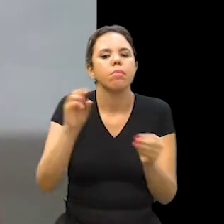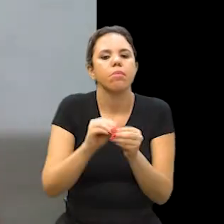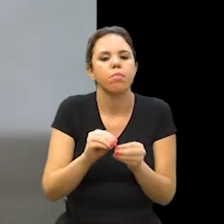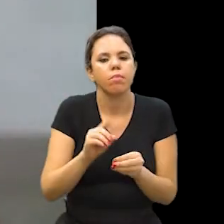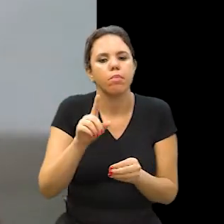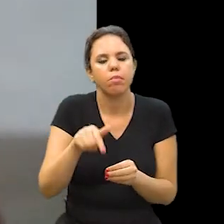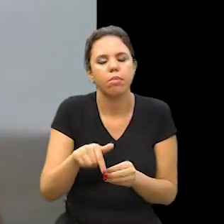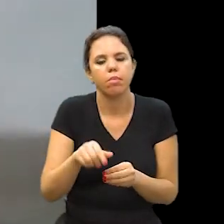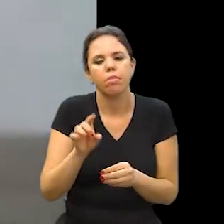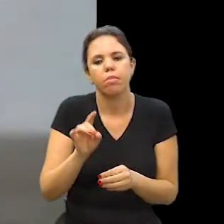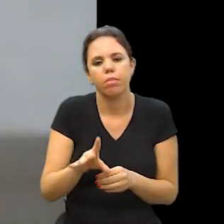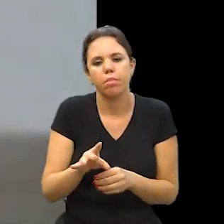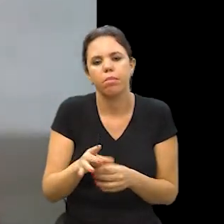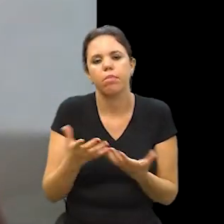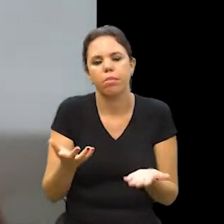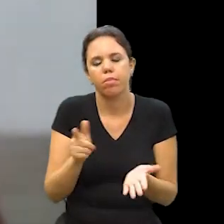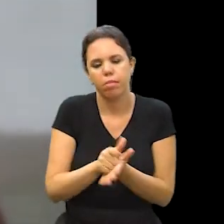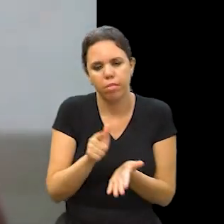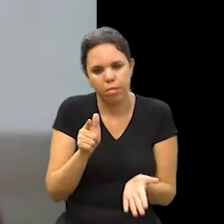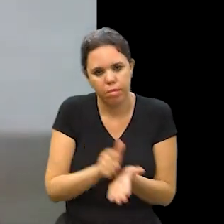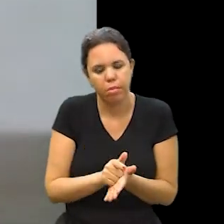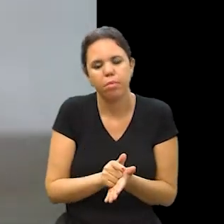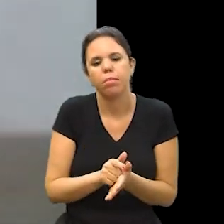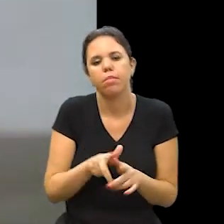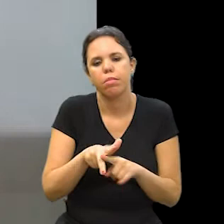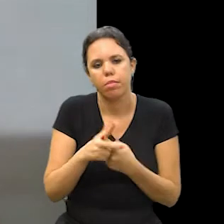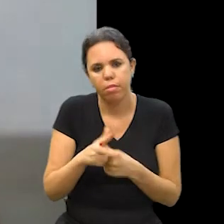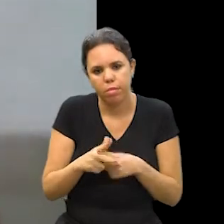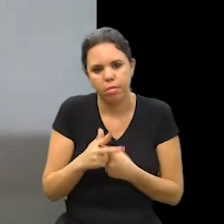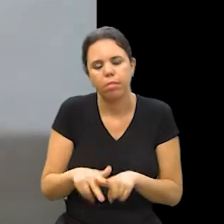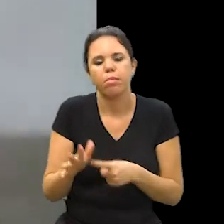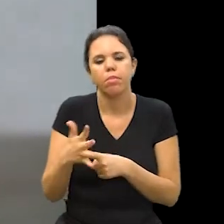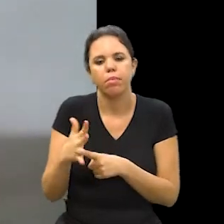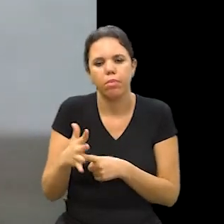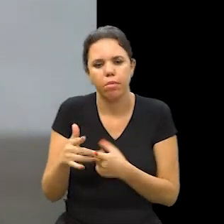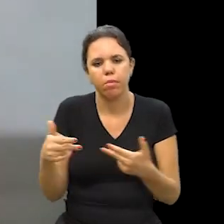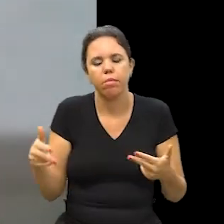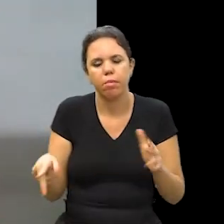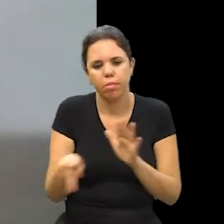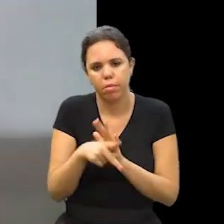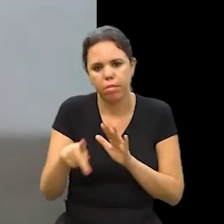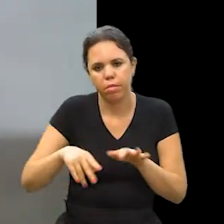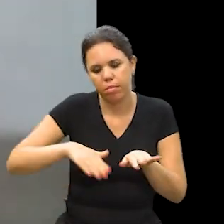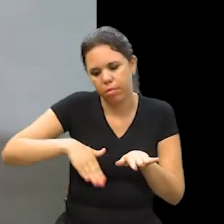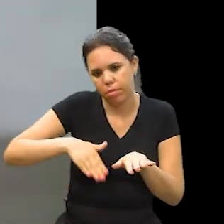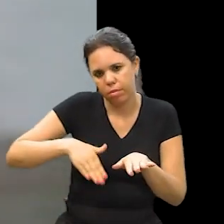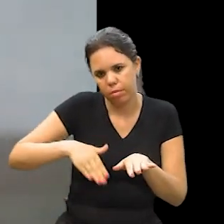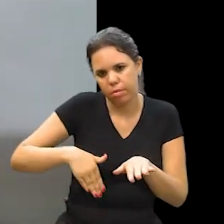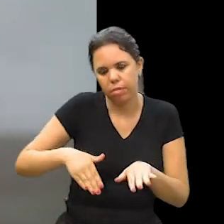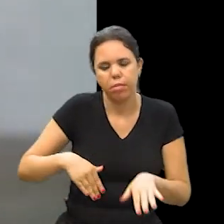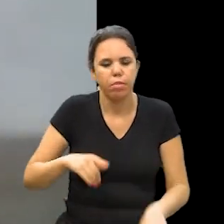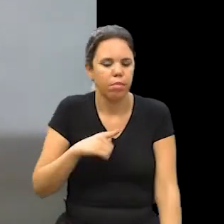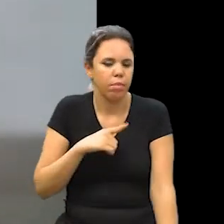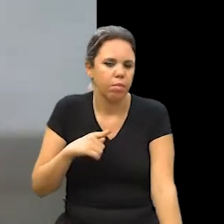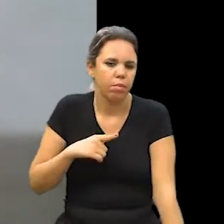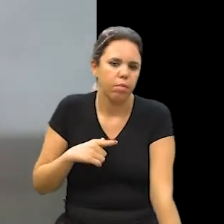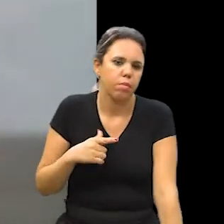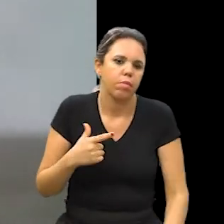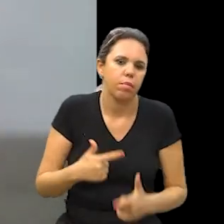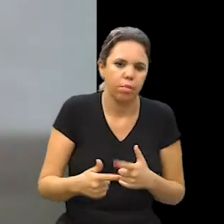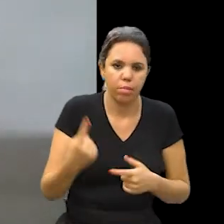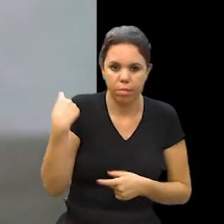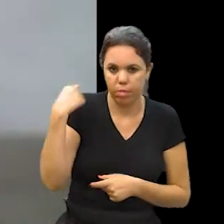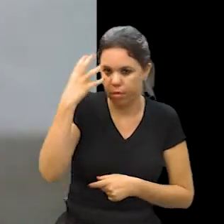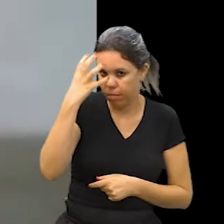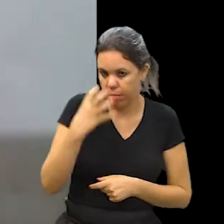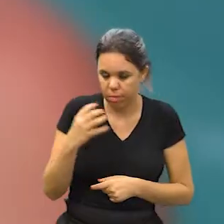requer papel, requer manutenção de máquinas, né, a própria piscina, nós tivemos um problema sério